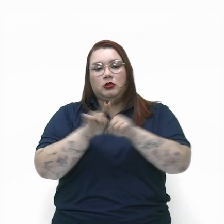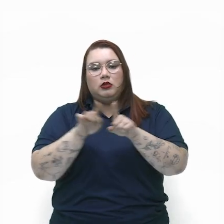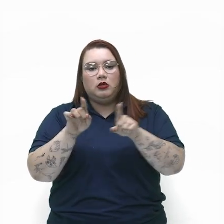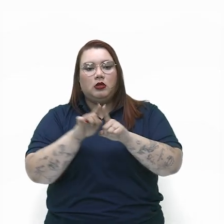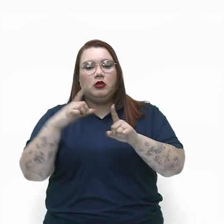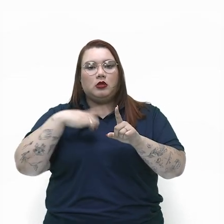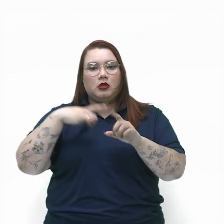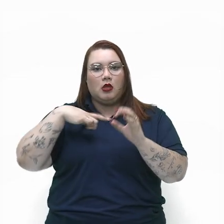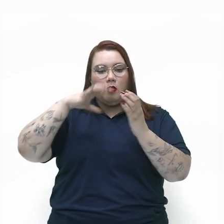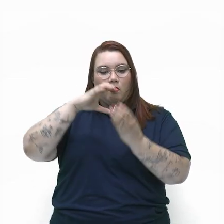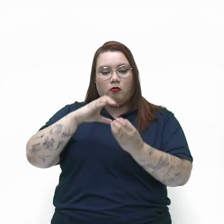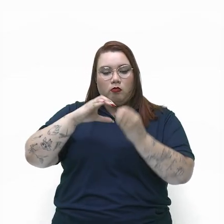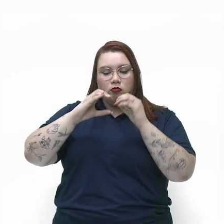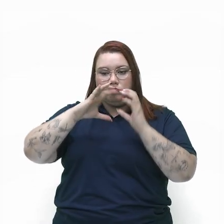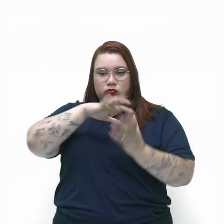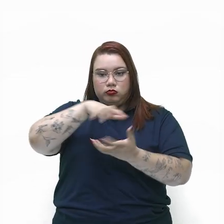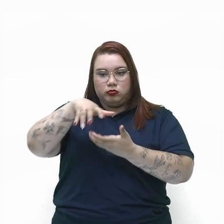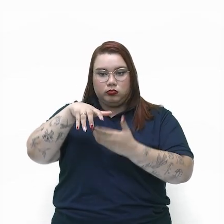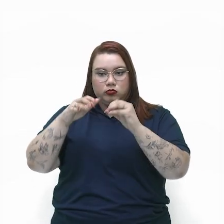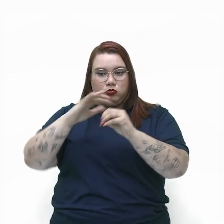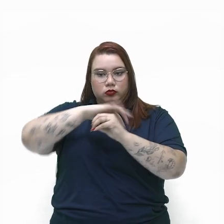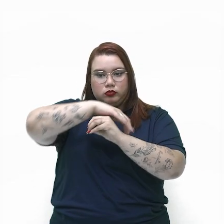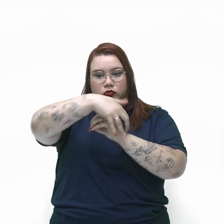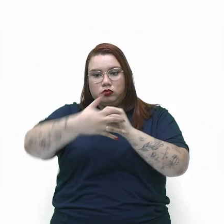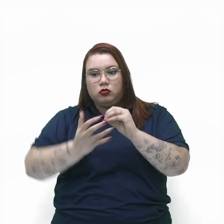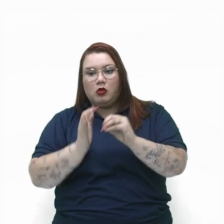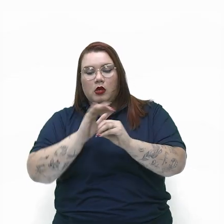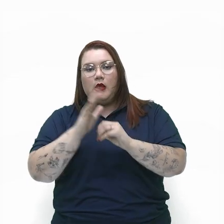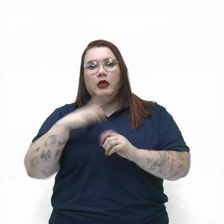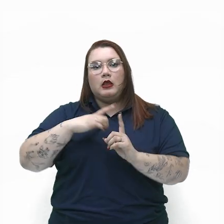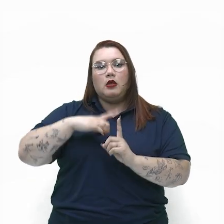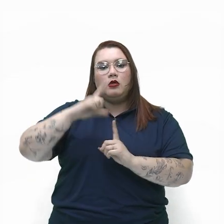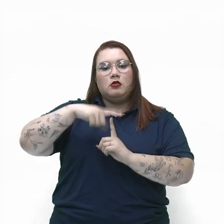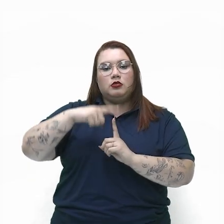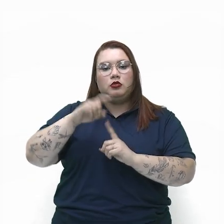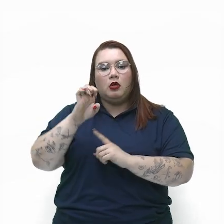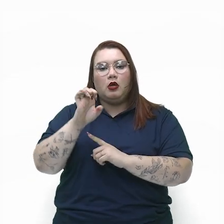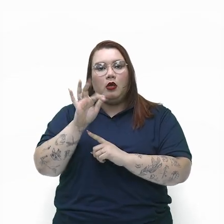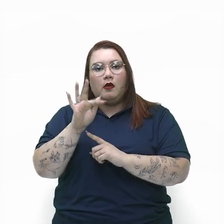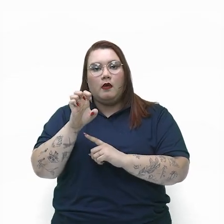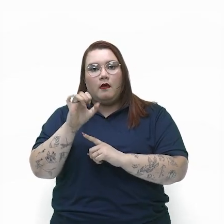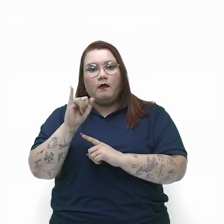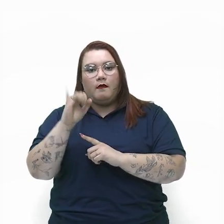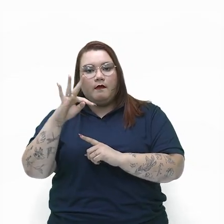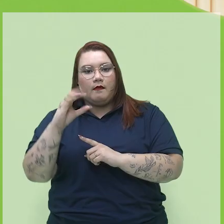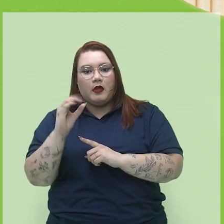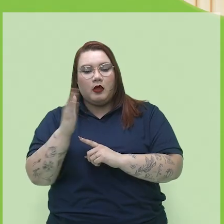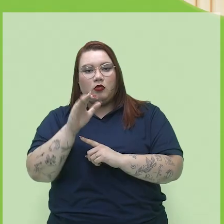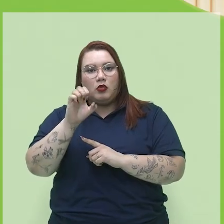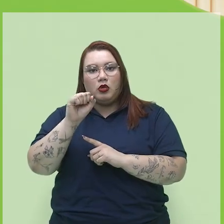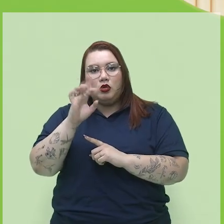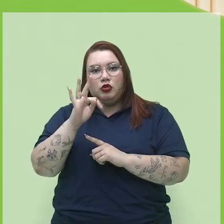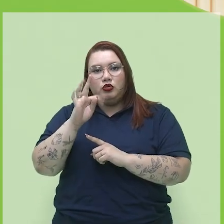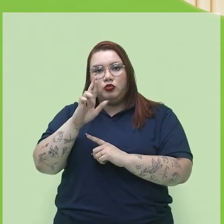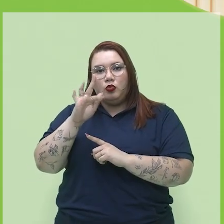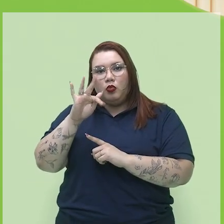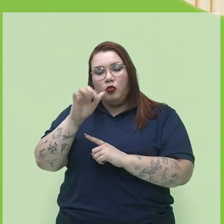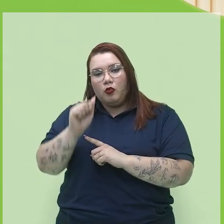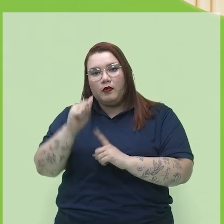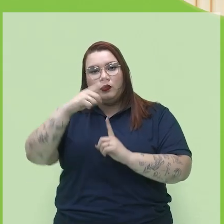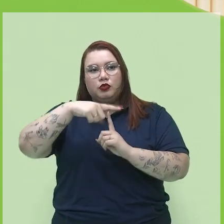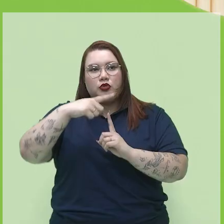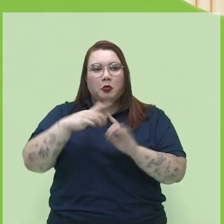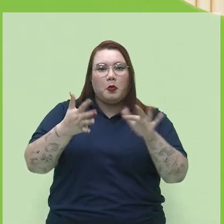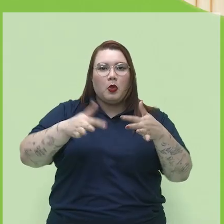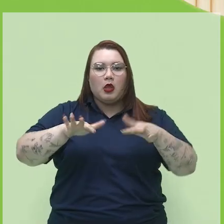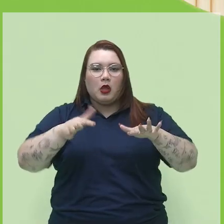planetas aí, uma camada que promova o efeito estufa de forma moderada. Então, essas são as novas perspectivas para a